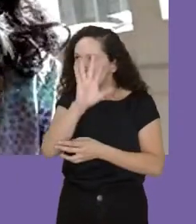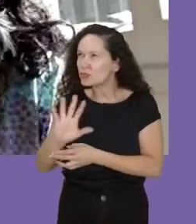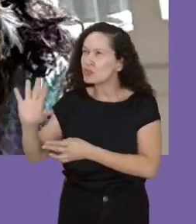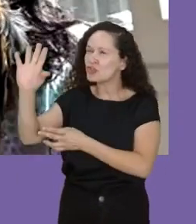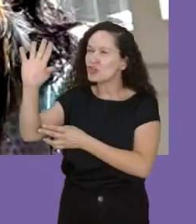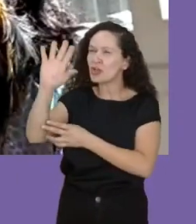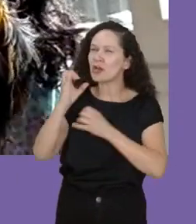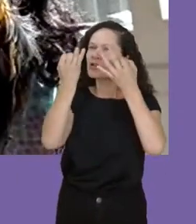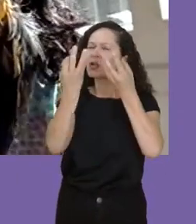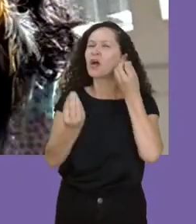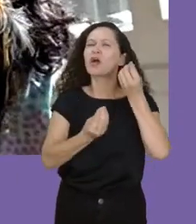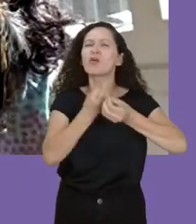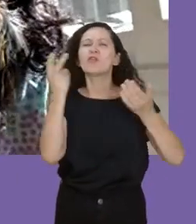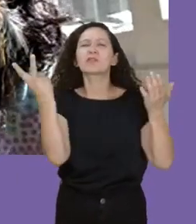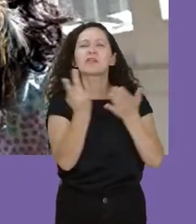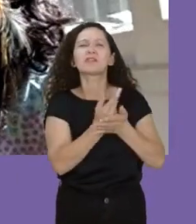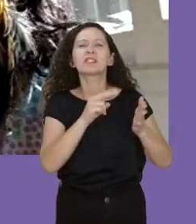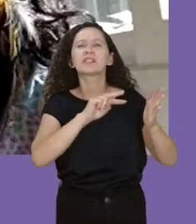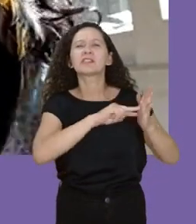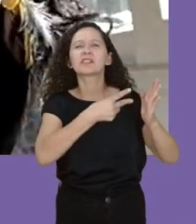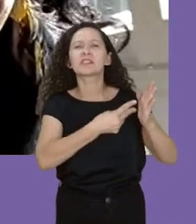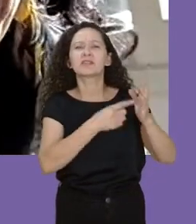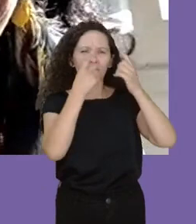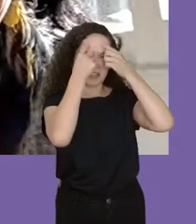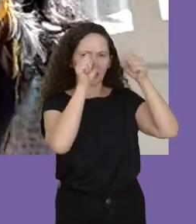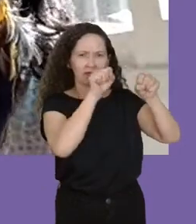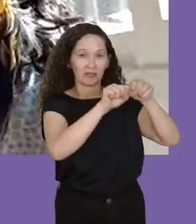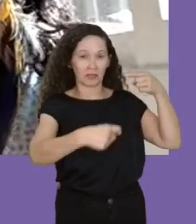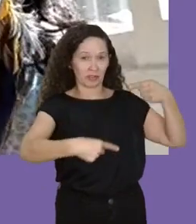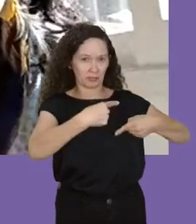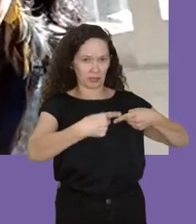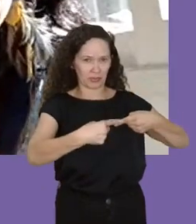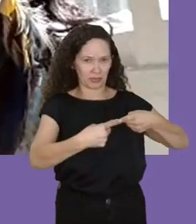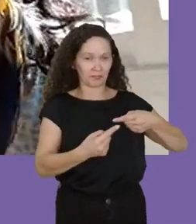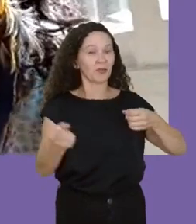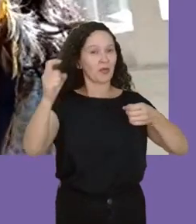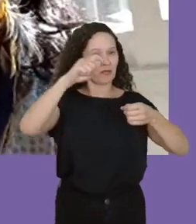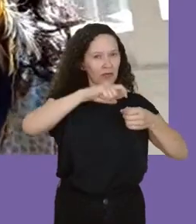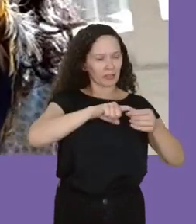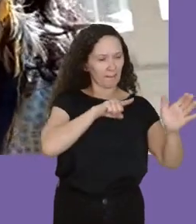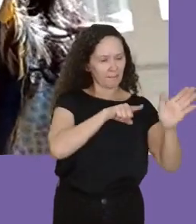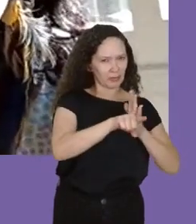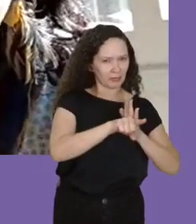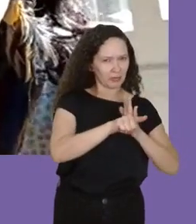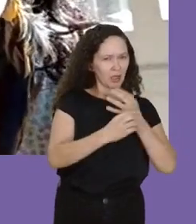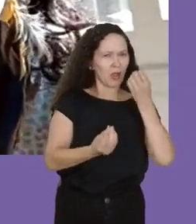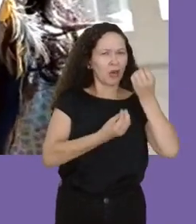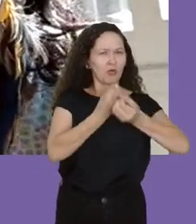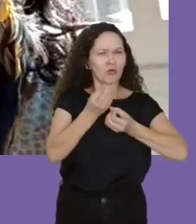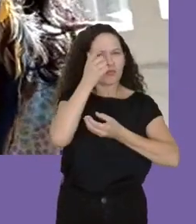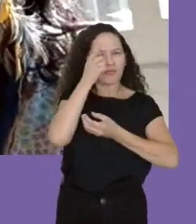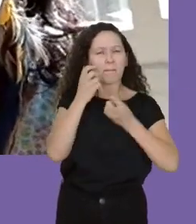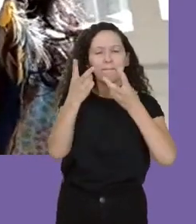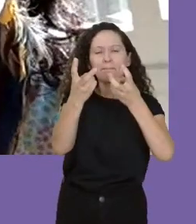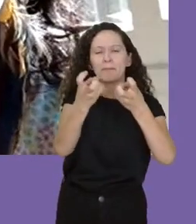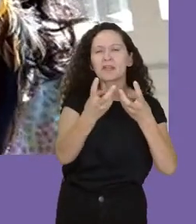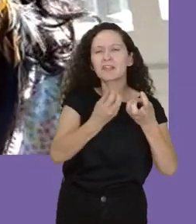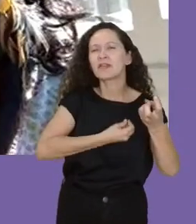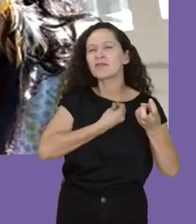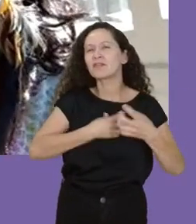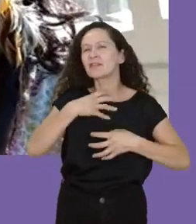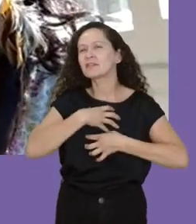de o que é violência política, eu vou reformular, o que é violência política e como podemos identificar quando a gente está